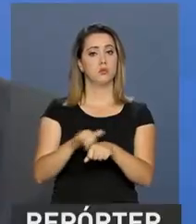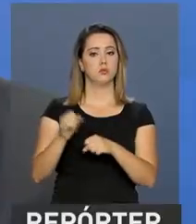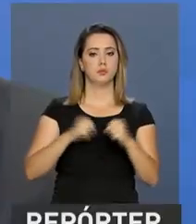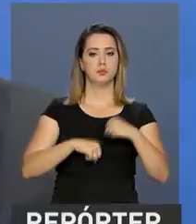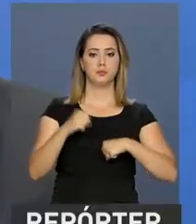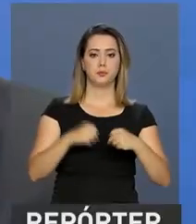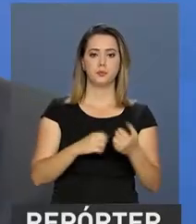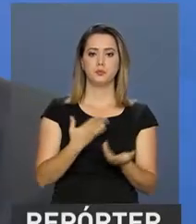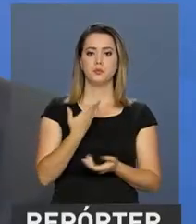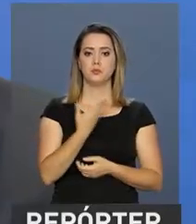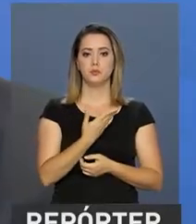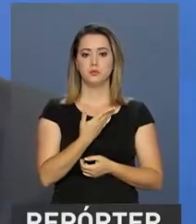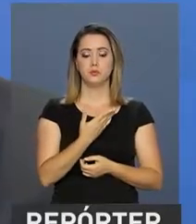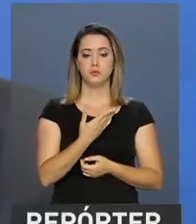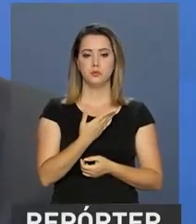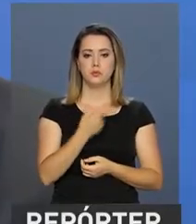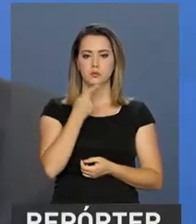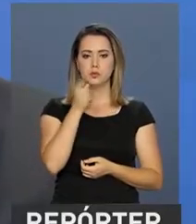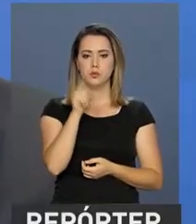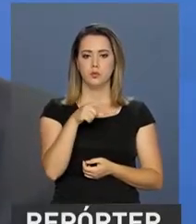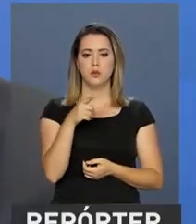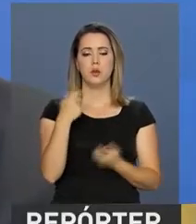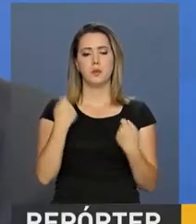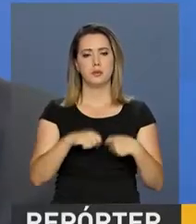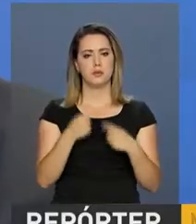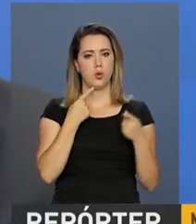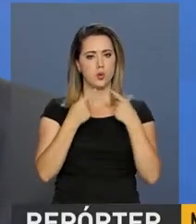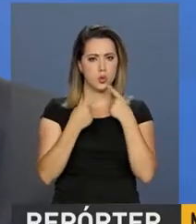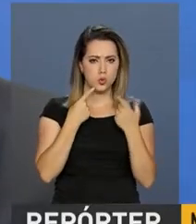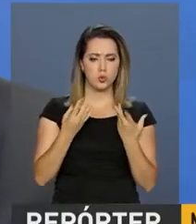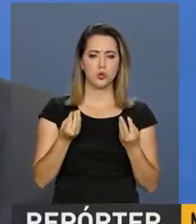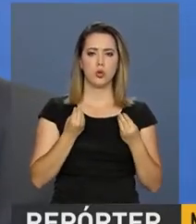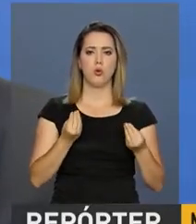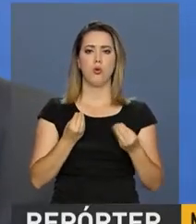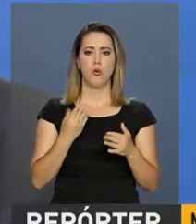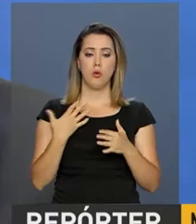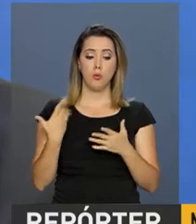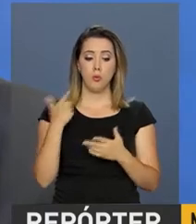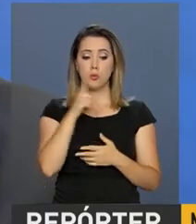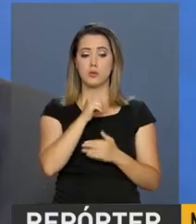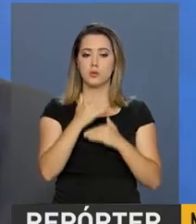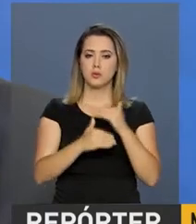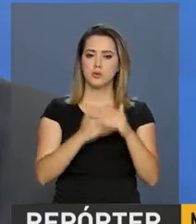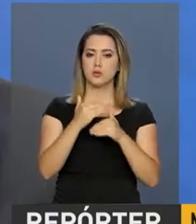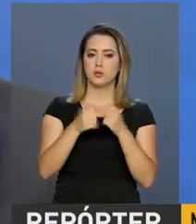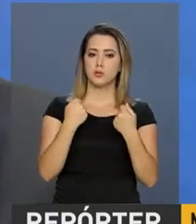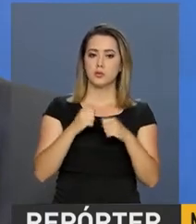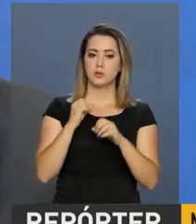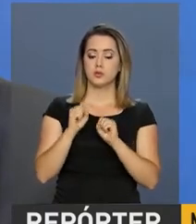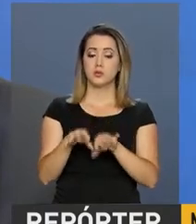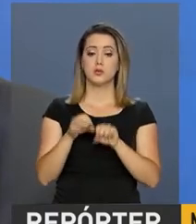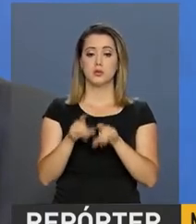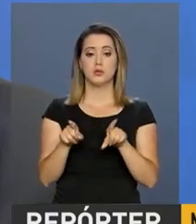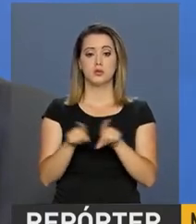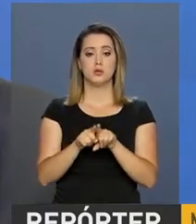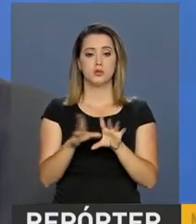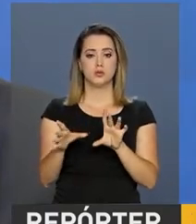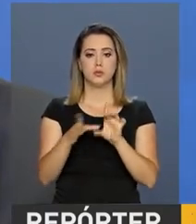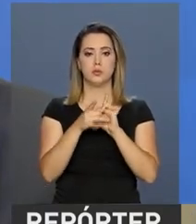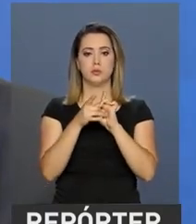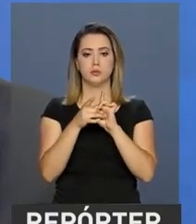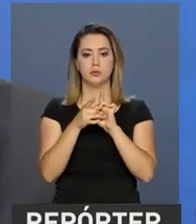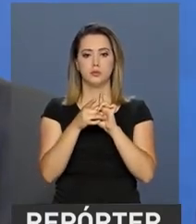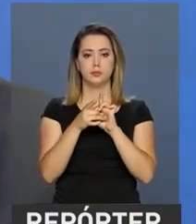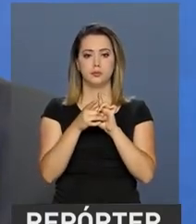É indiscutível que qualquer nação, para alcançar o desenvolvimento, precisa da educação e precisa da